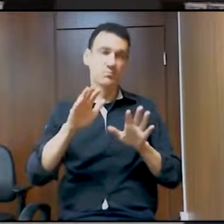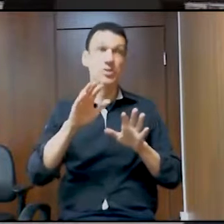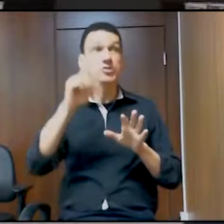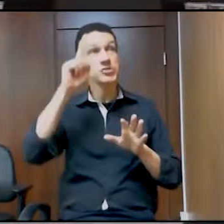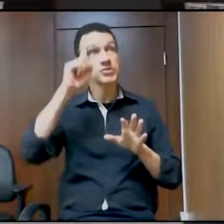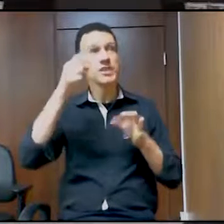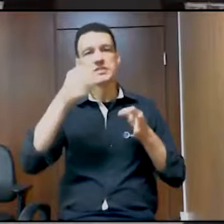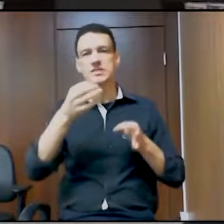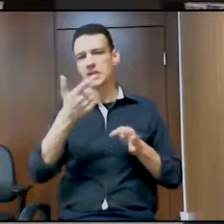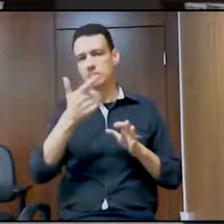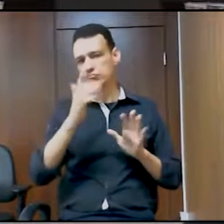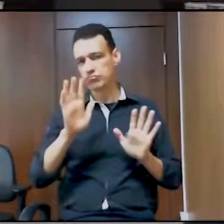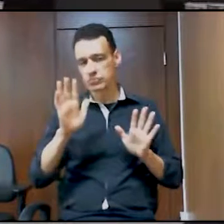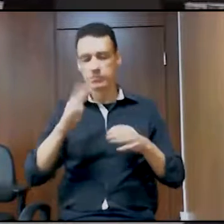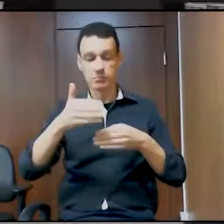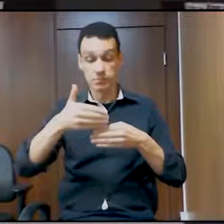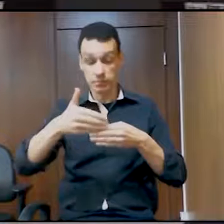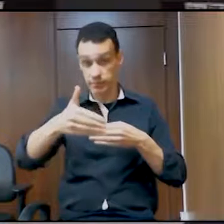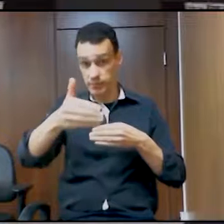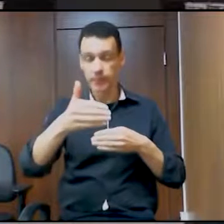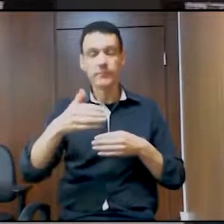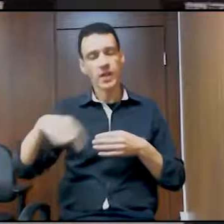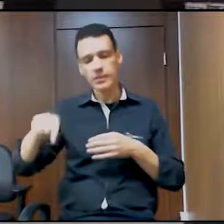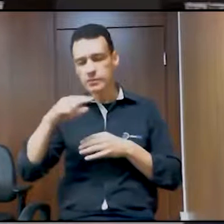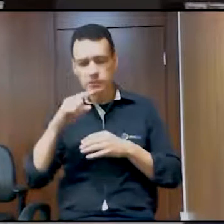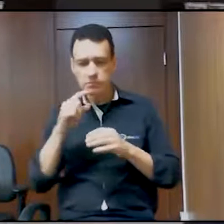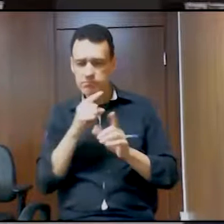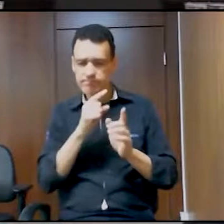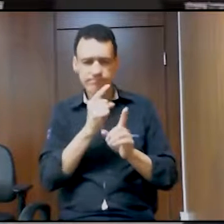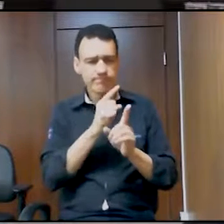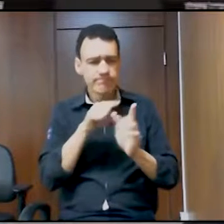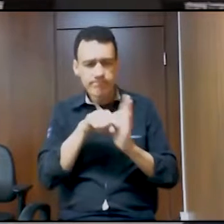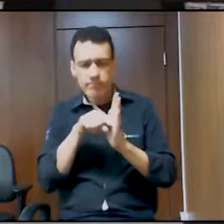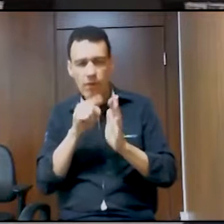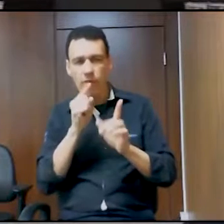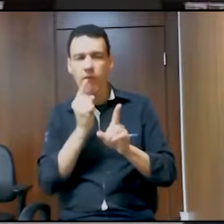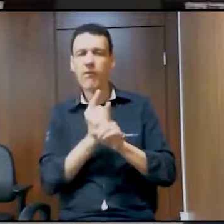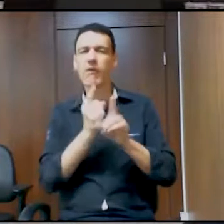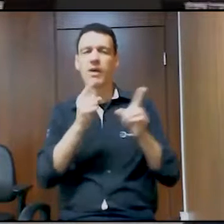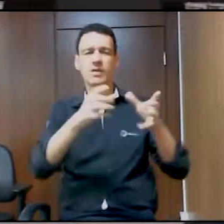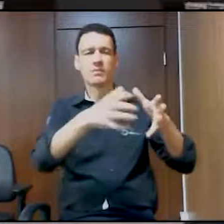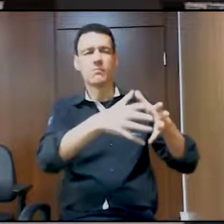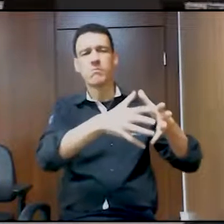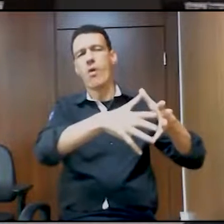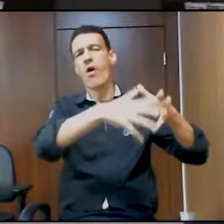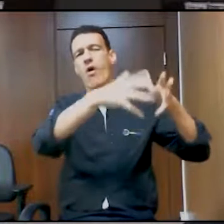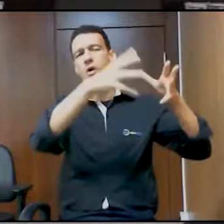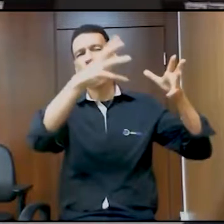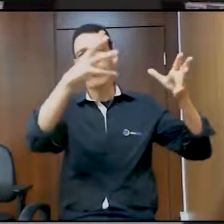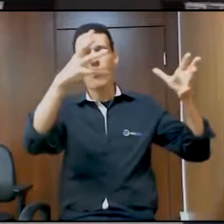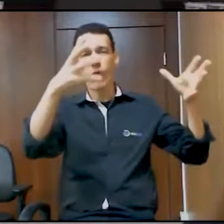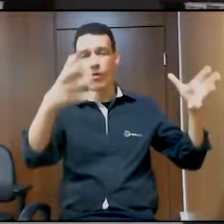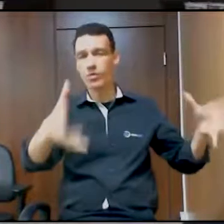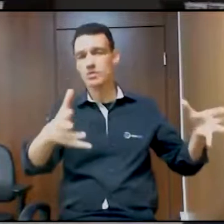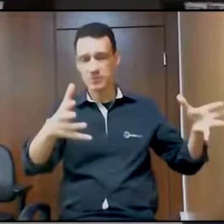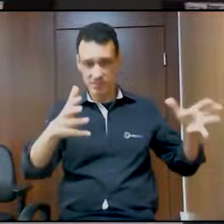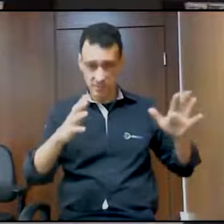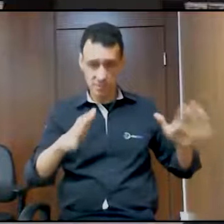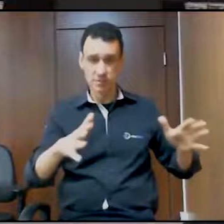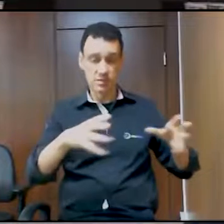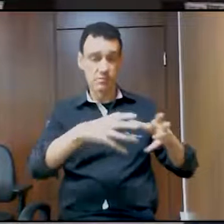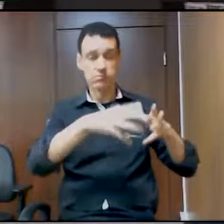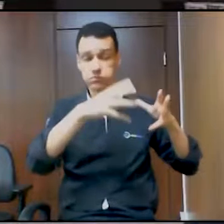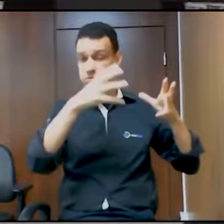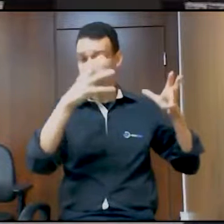gente sabe é que a gente viu uma explosão da população em situação de rua desde que a gente começou a contar. Então,